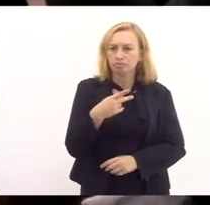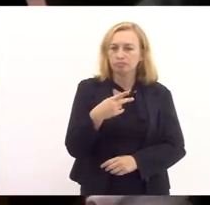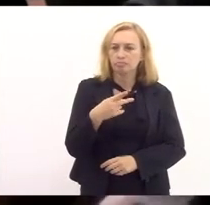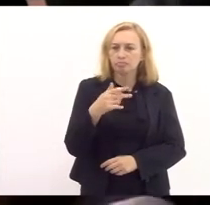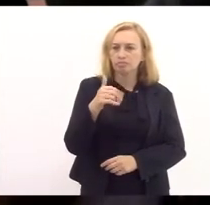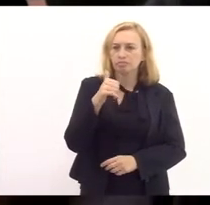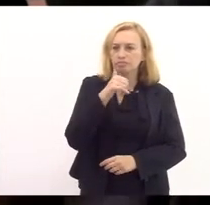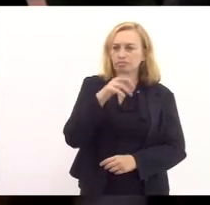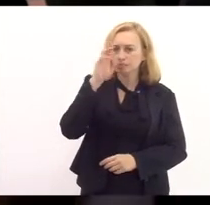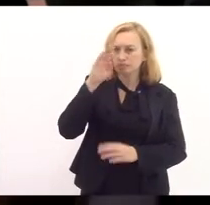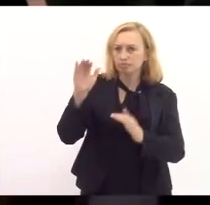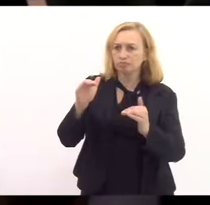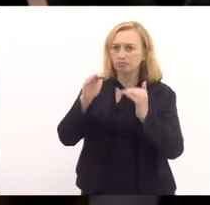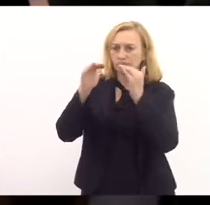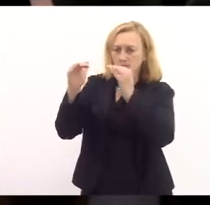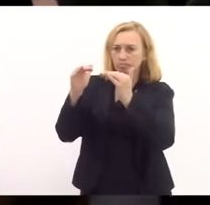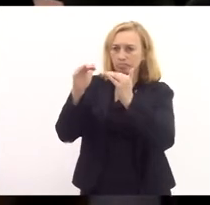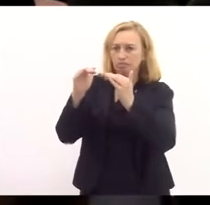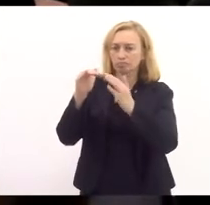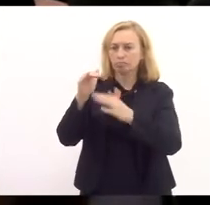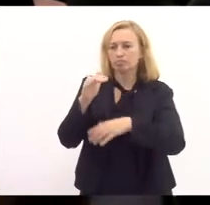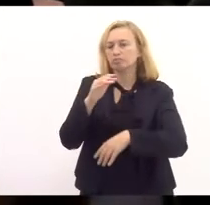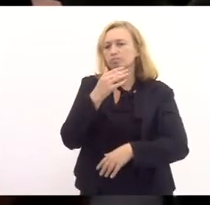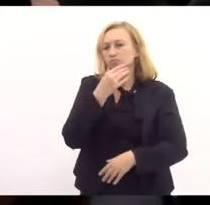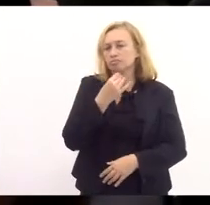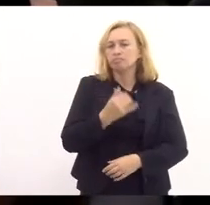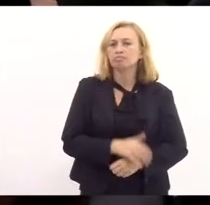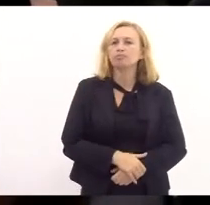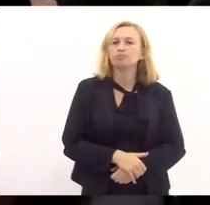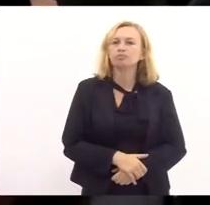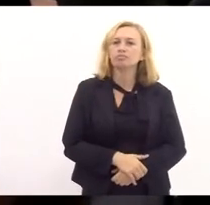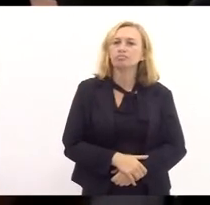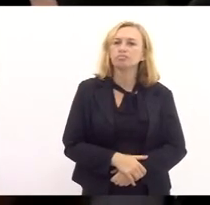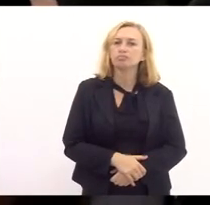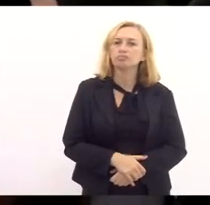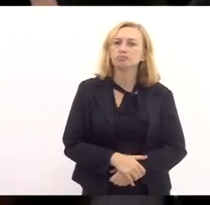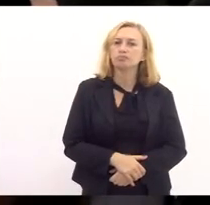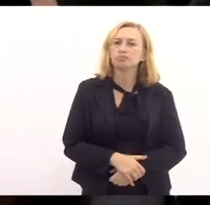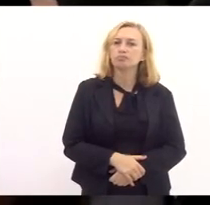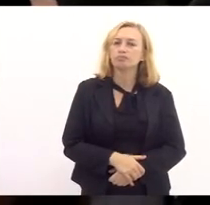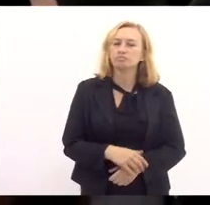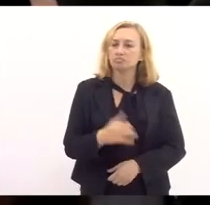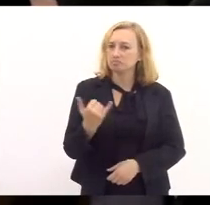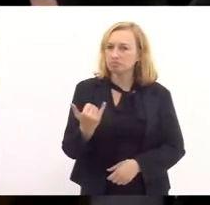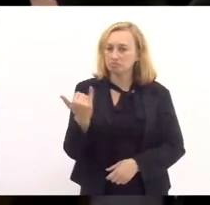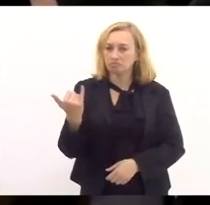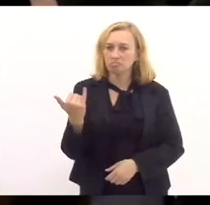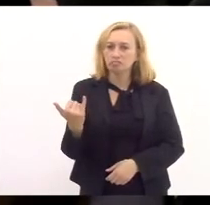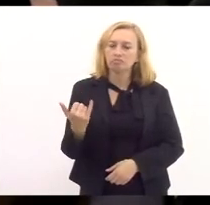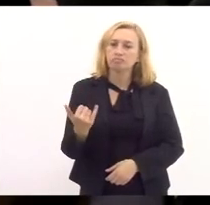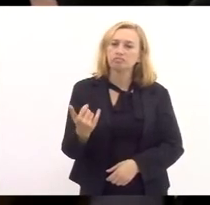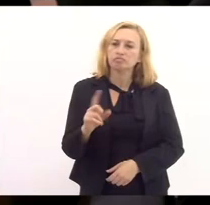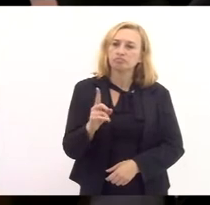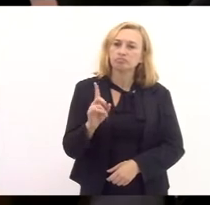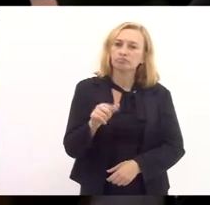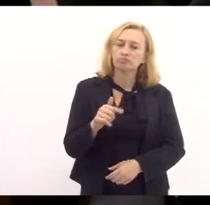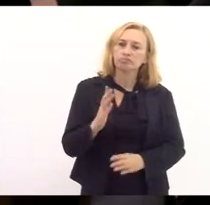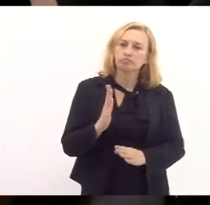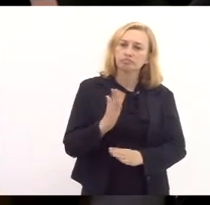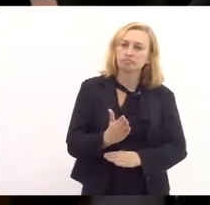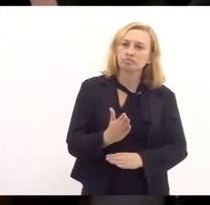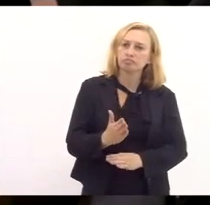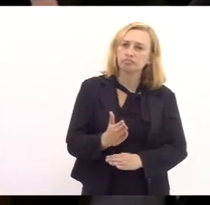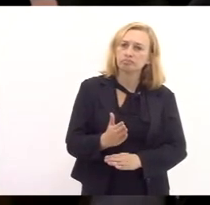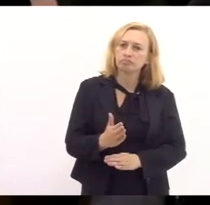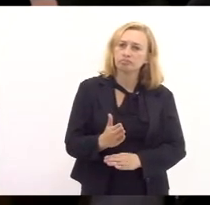Vossa Excelência veio também muito bem-vinda a colocação que, na minha opinião, até não é nem indireta, que é a questão em